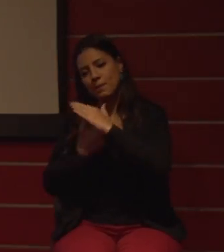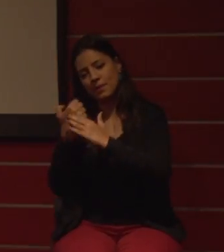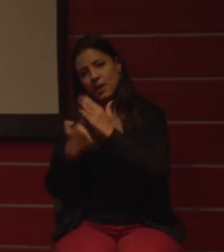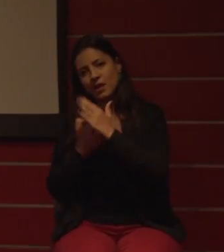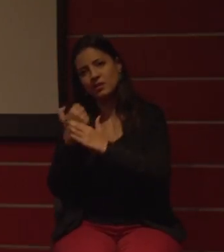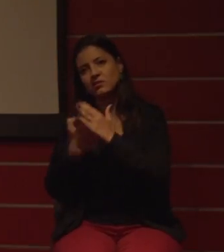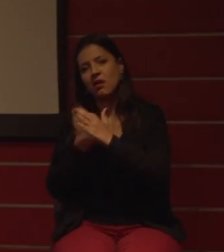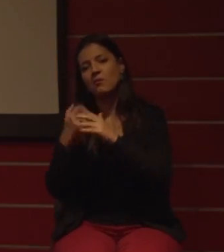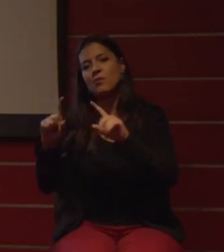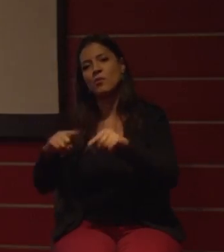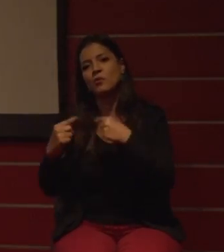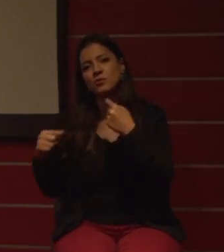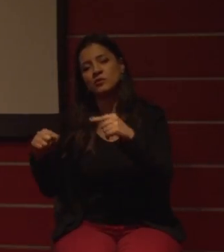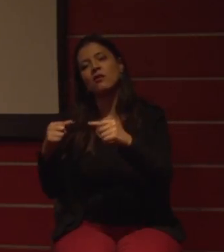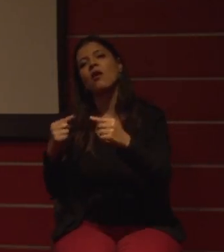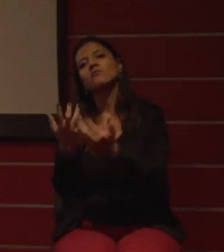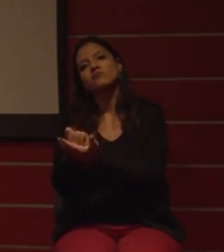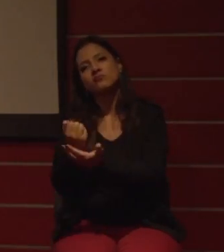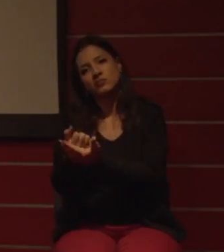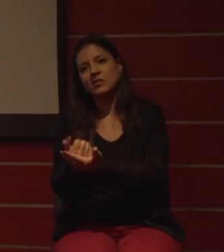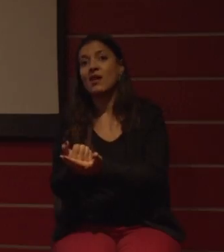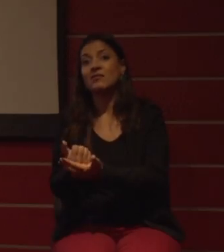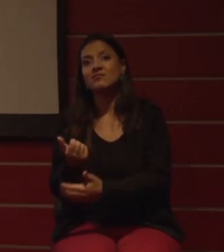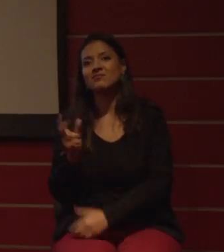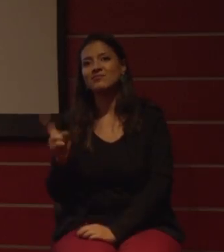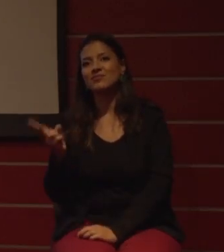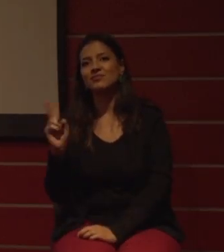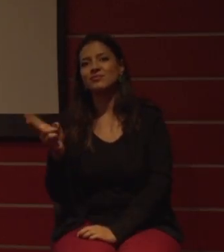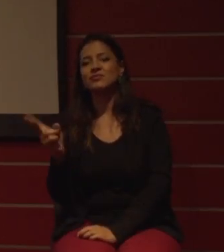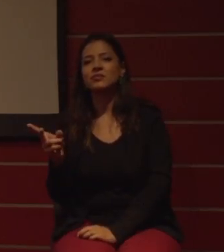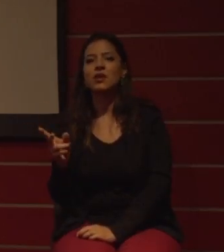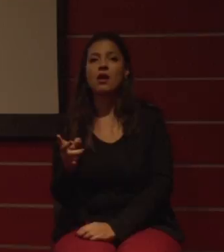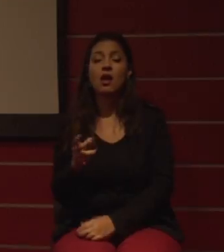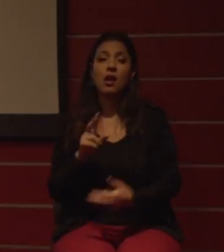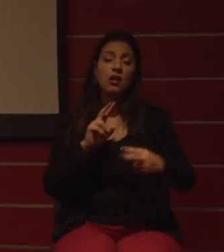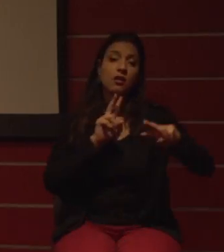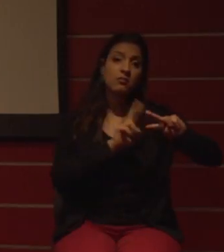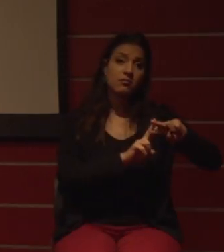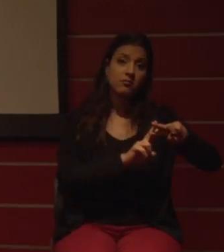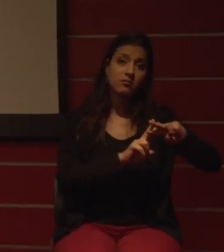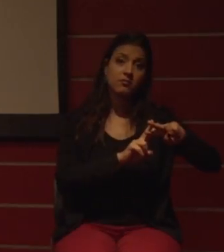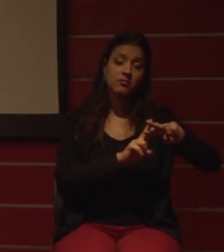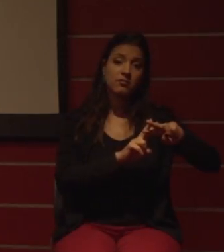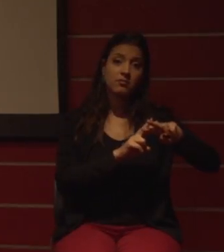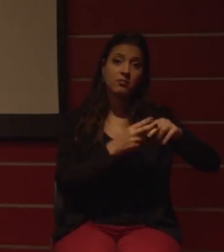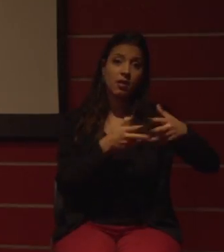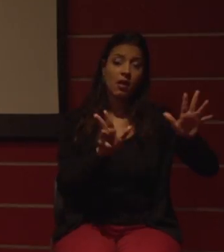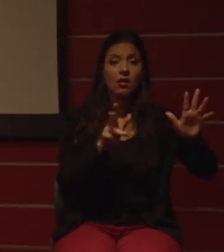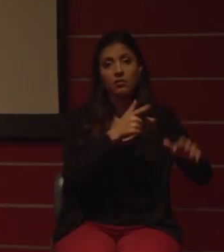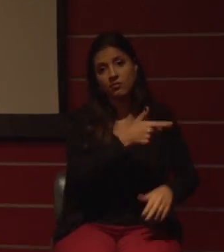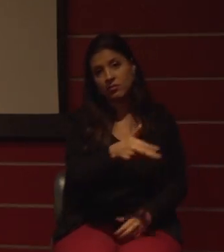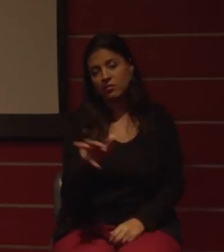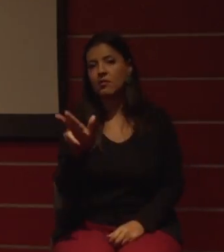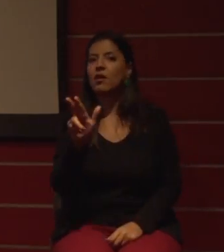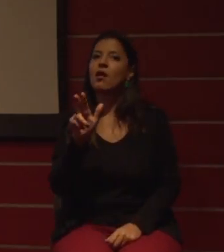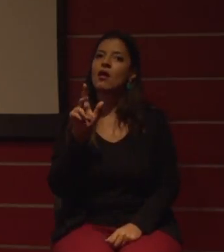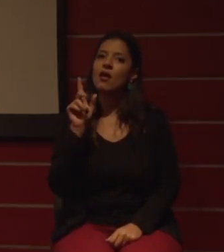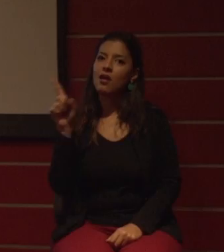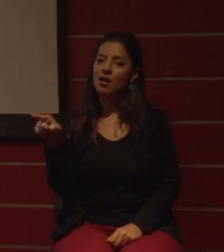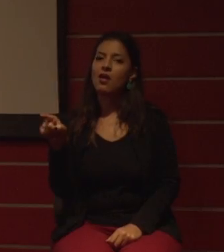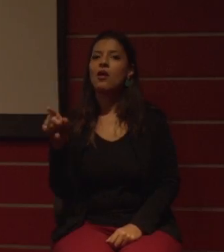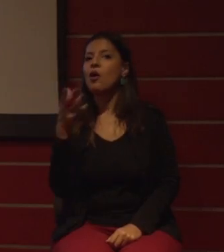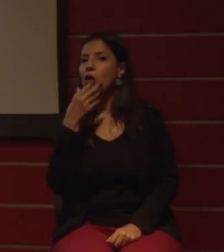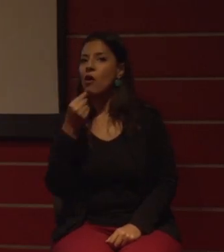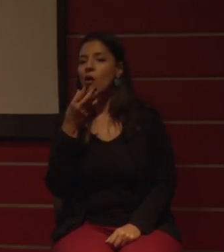quando ela sai eh da cadeia a vida dos homens que ficaram fora tá modificada porque é isso que acontece né a mulher vai pra